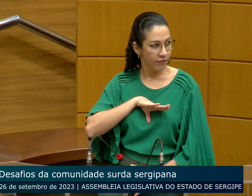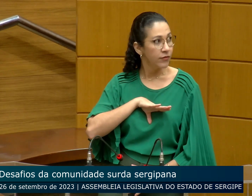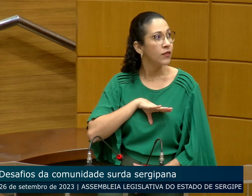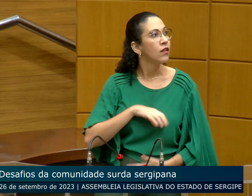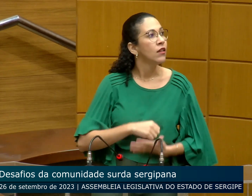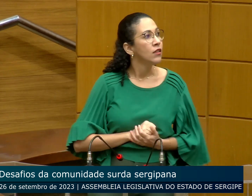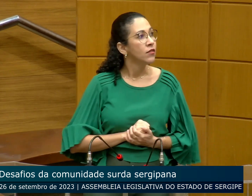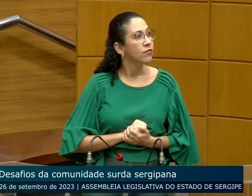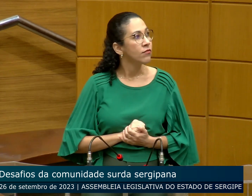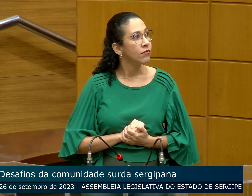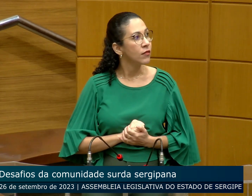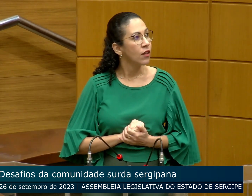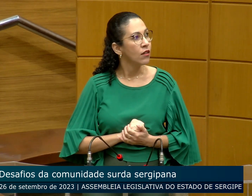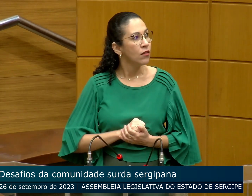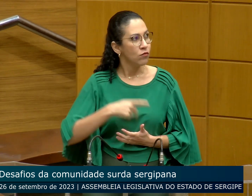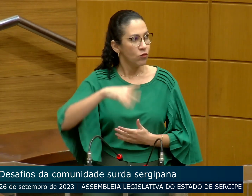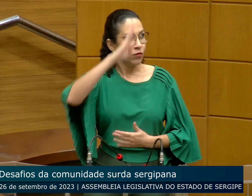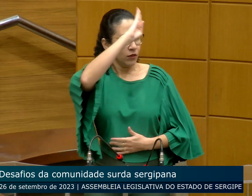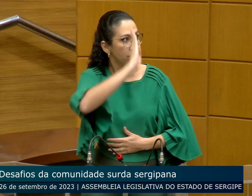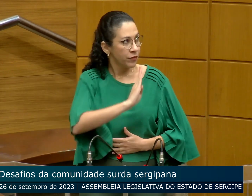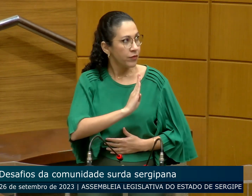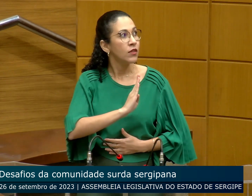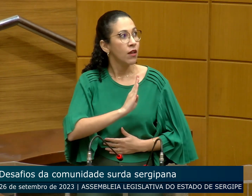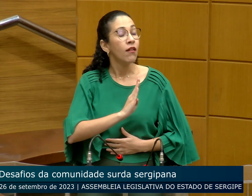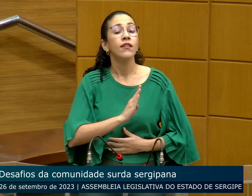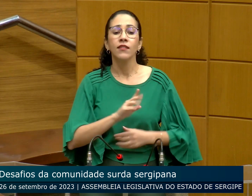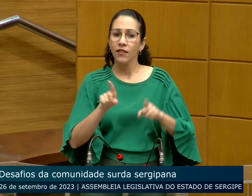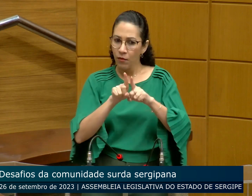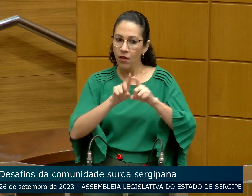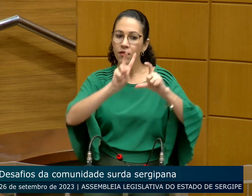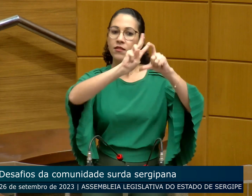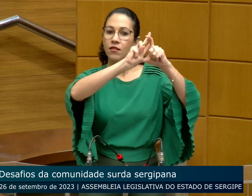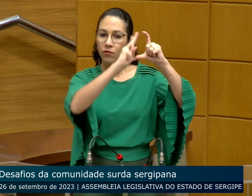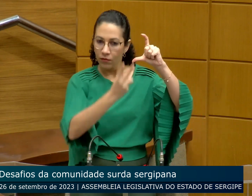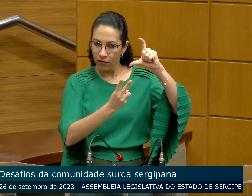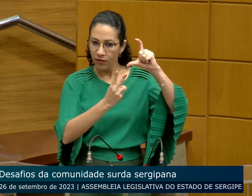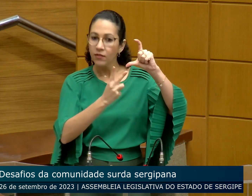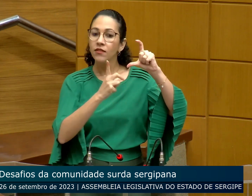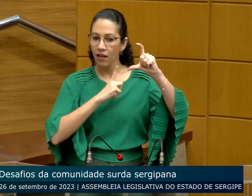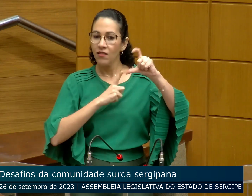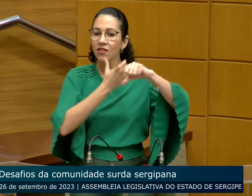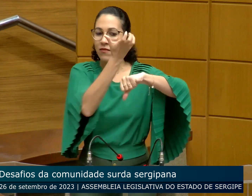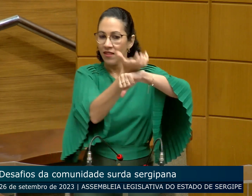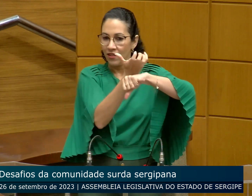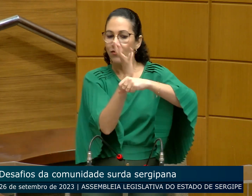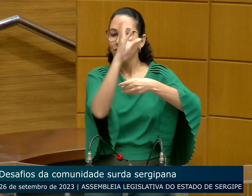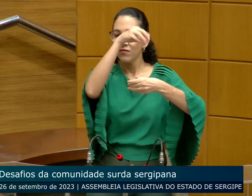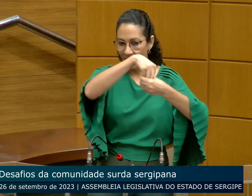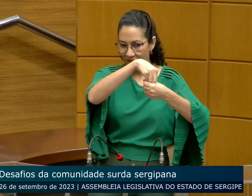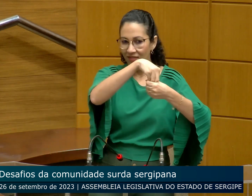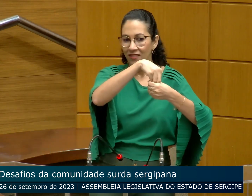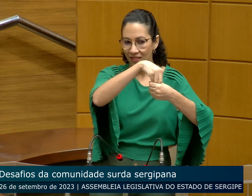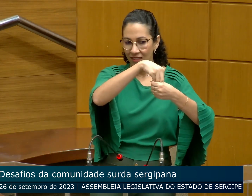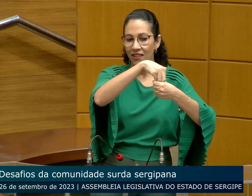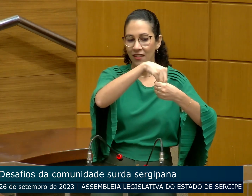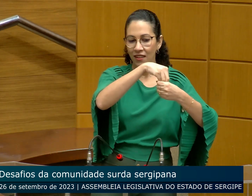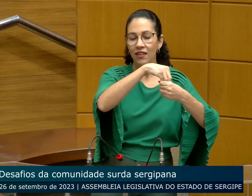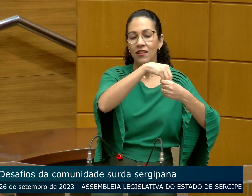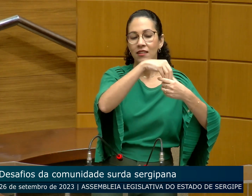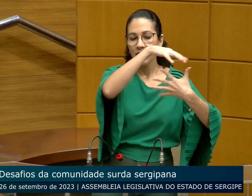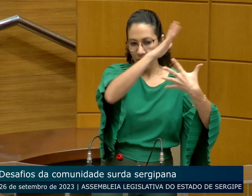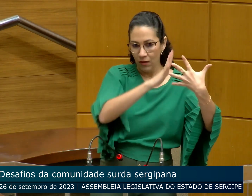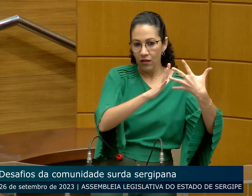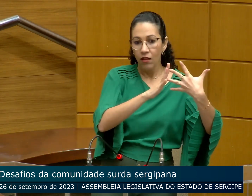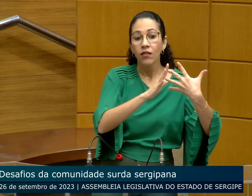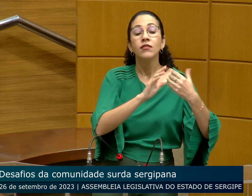a segunda língua é o português, né? Então, aqui no Brasil, nós temos sim, né, surdos bilíngues,